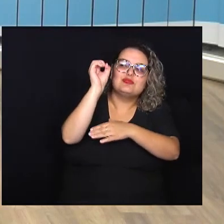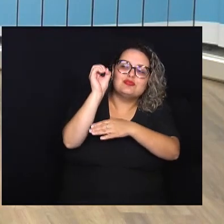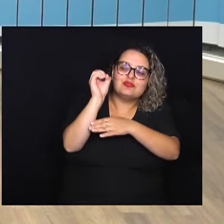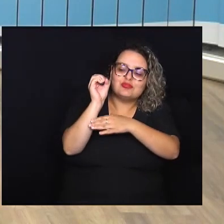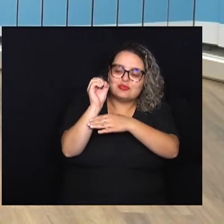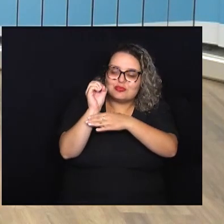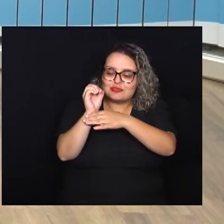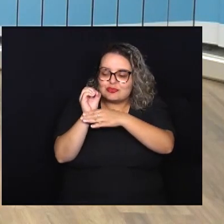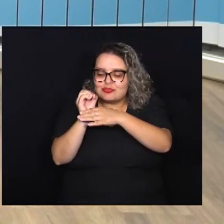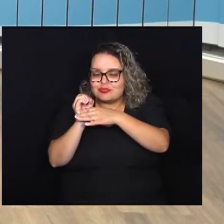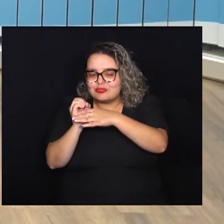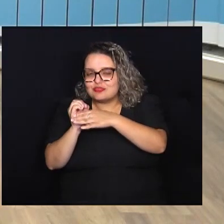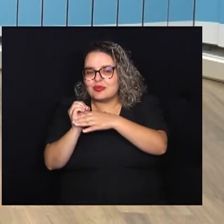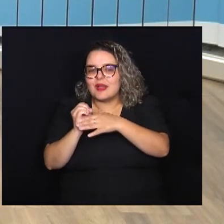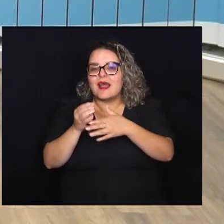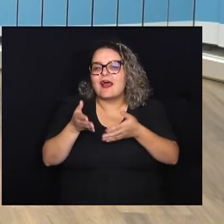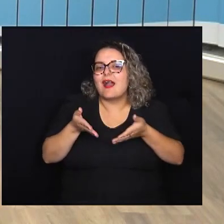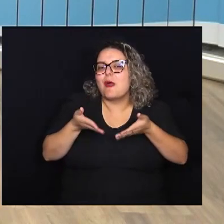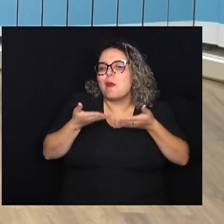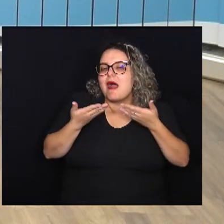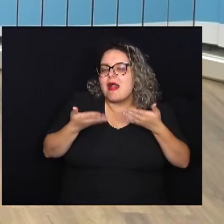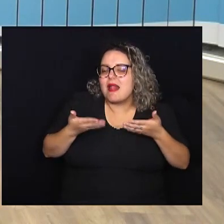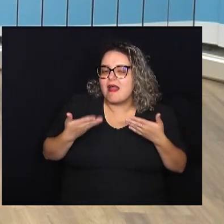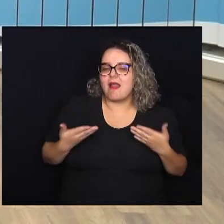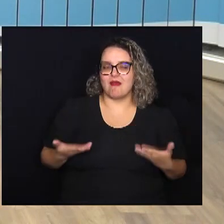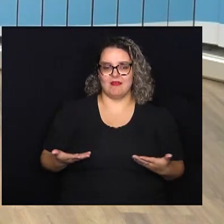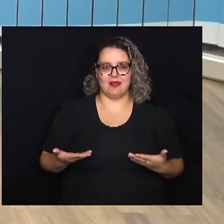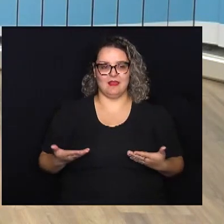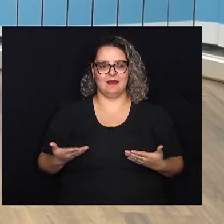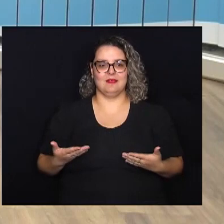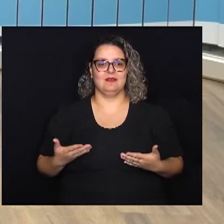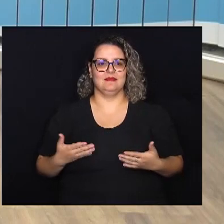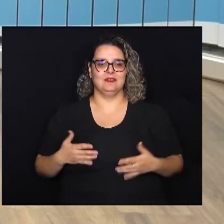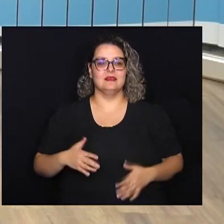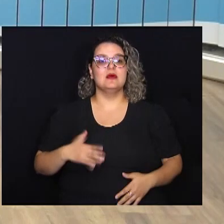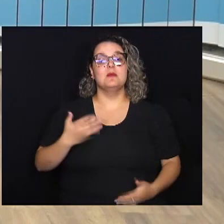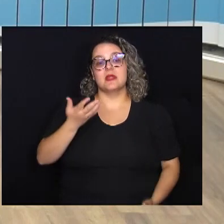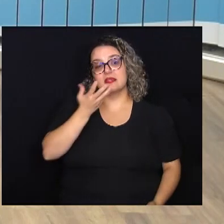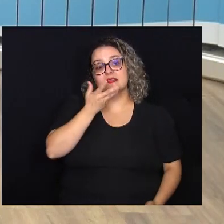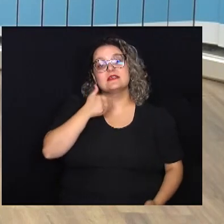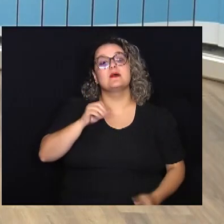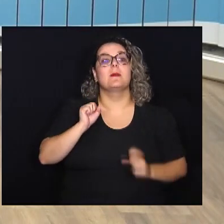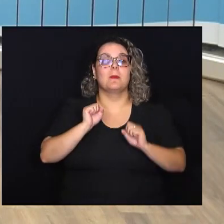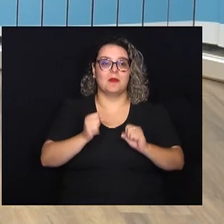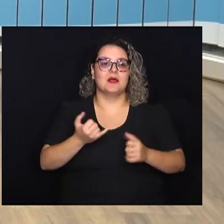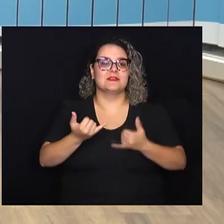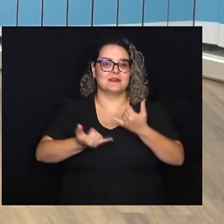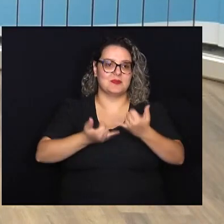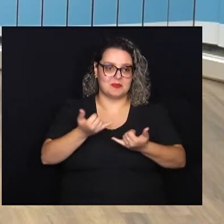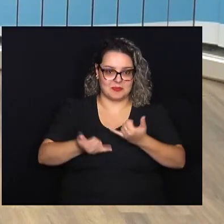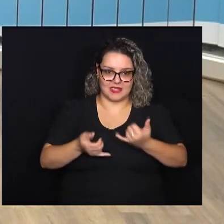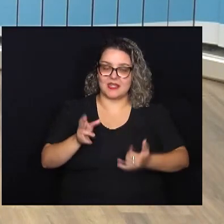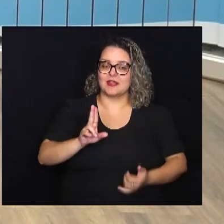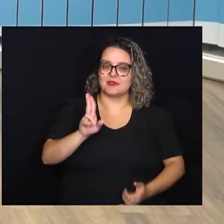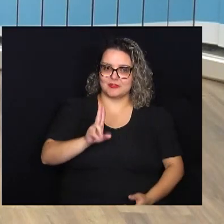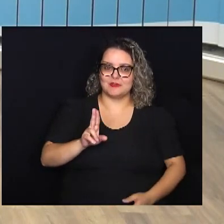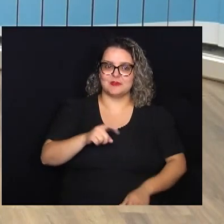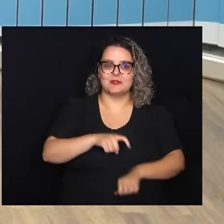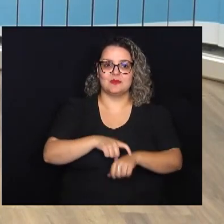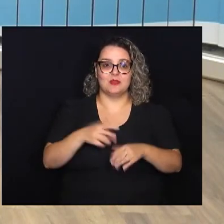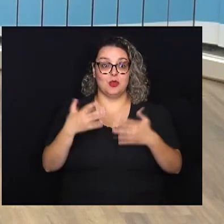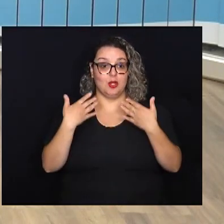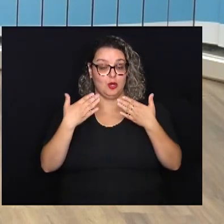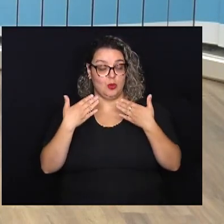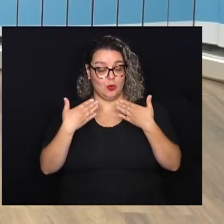uma Digamos que um momento mais baixo para que as crianças possam então utilizar no momento mais fresco